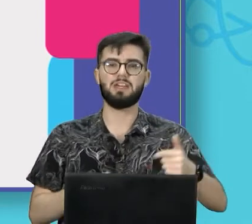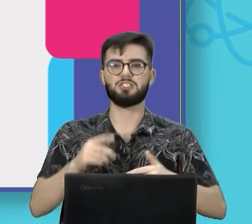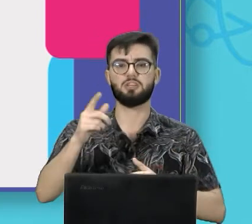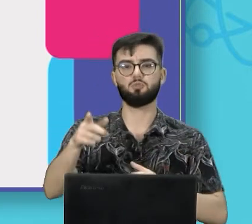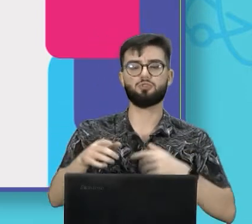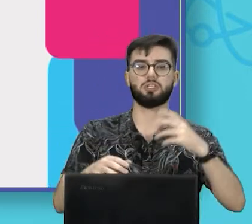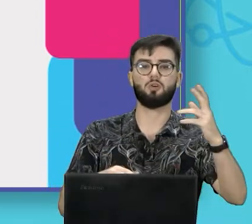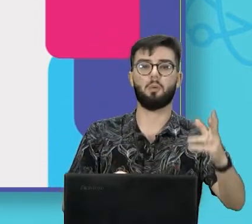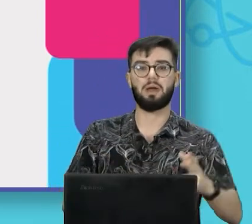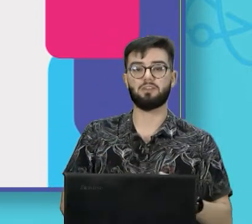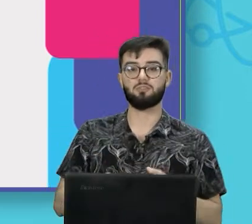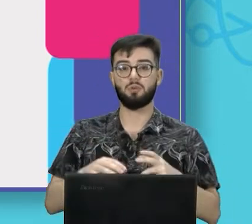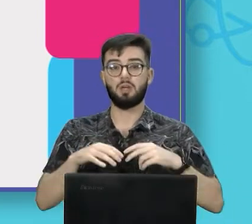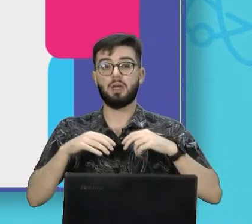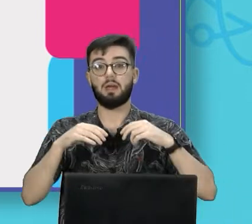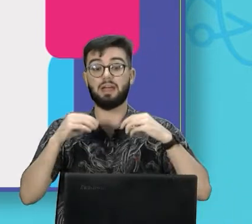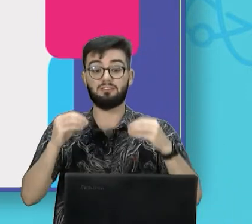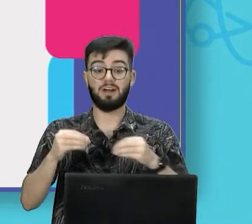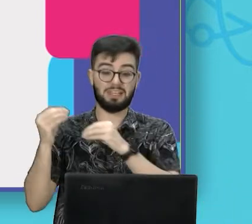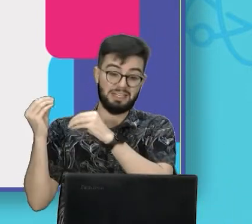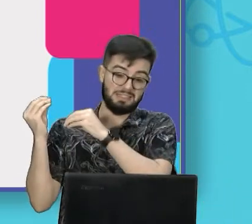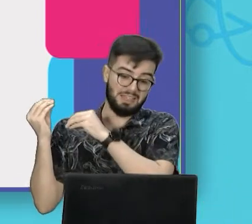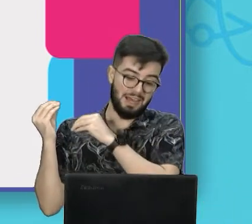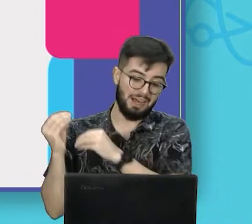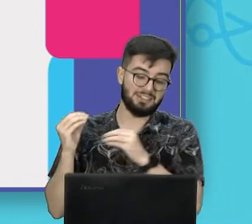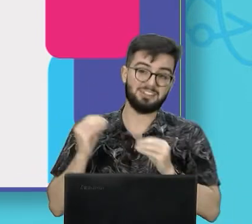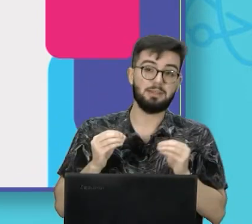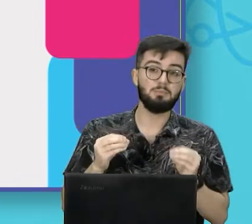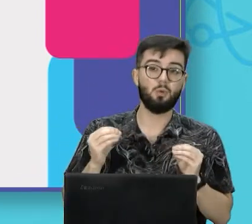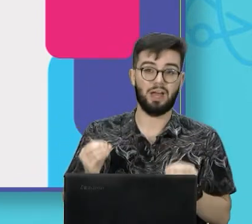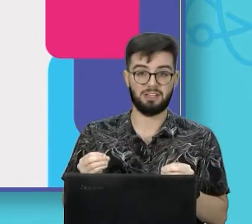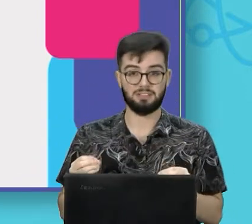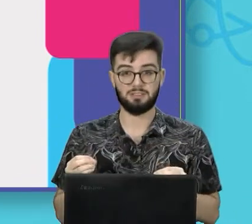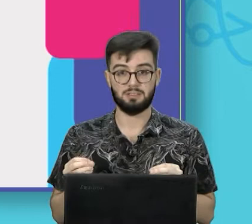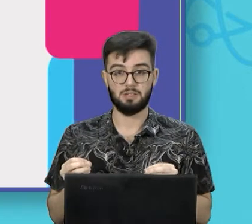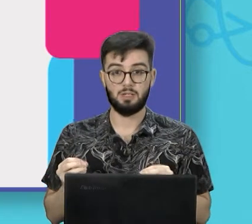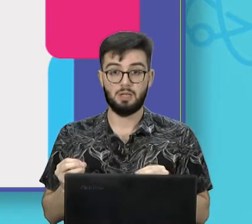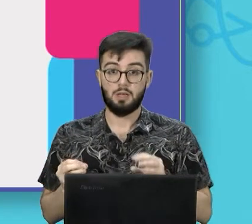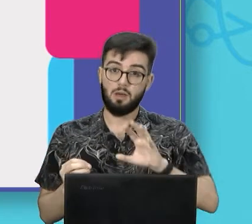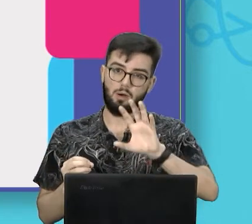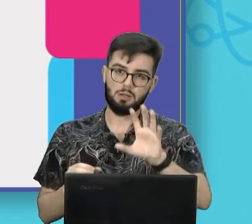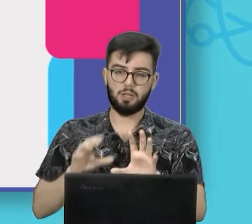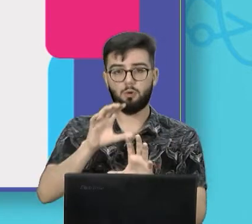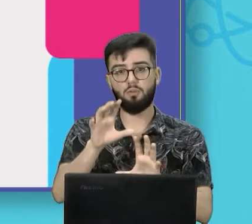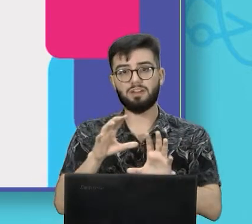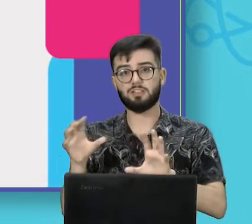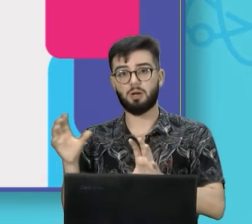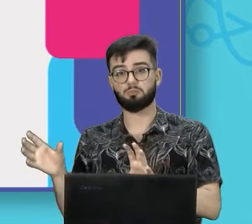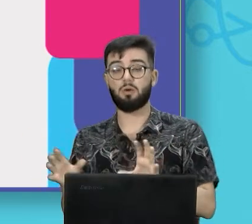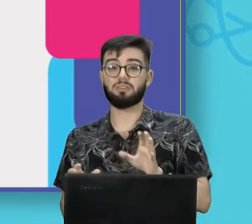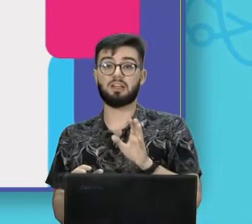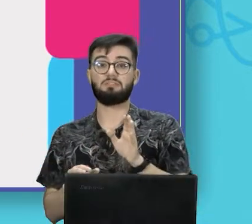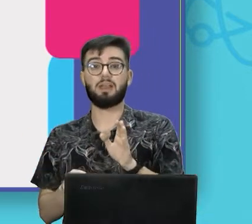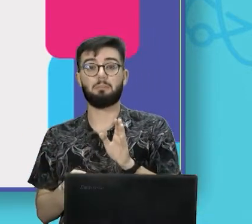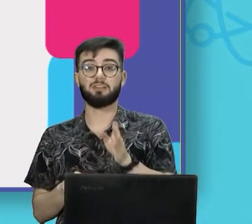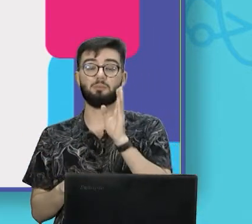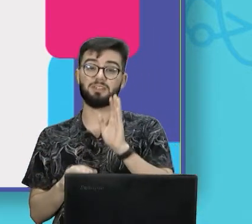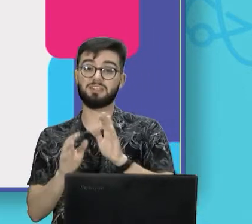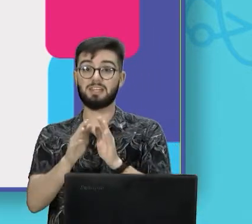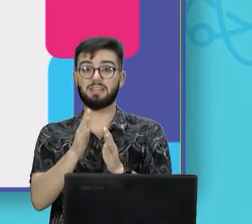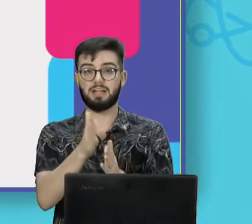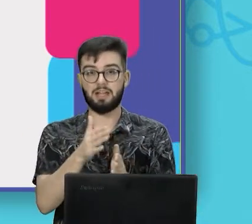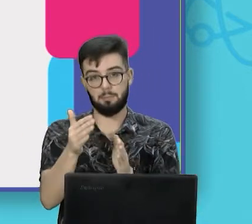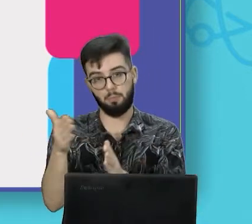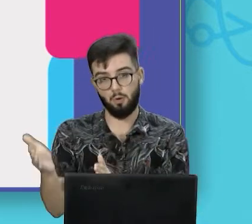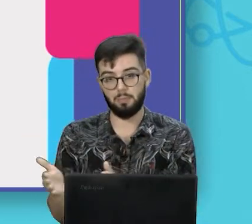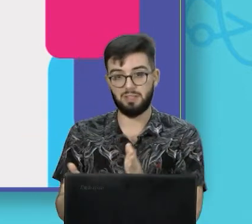ter uma renda de bens de indústria de comércio equivalente a cem mil réis e em conversão atual isso é que vale